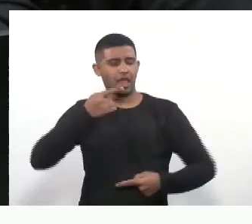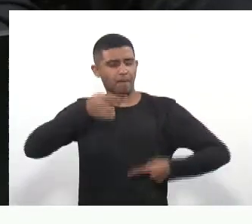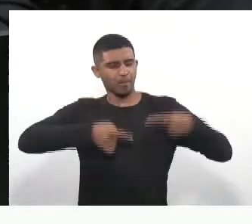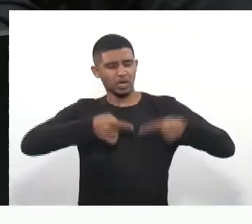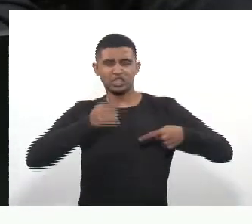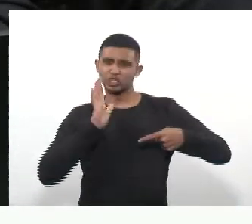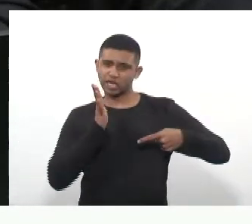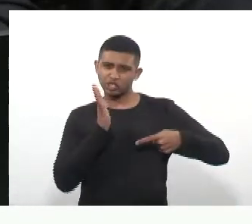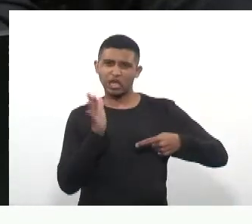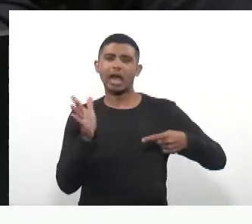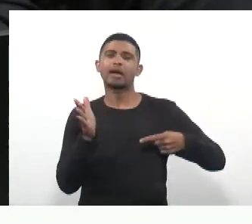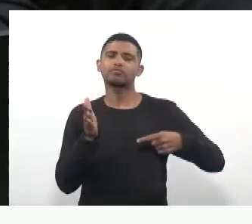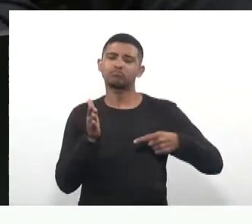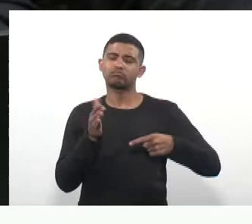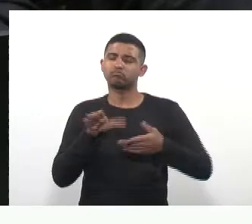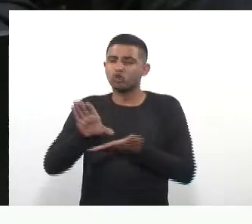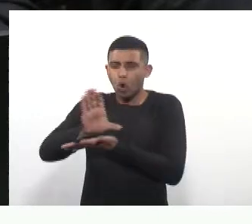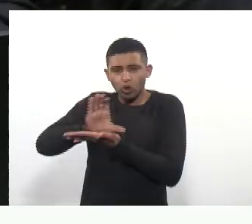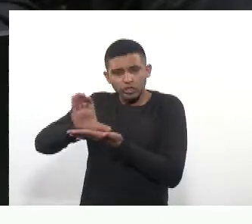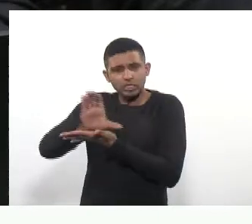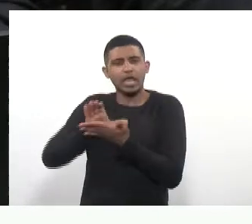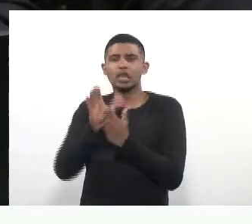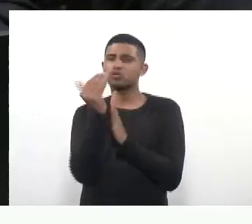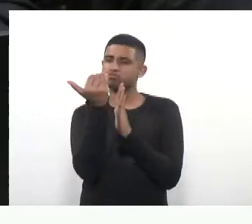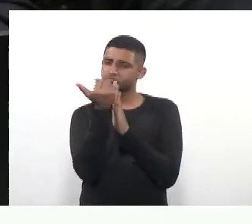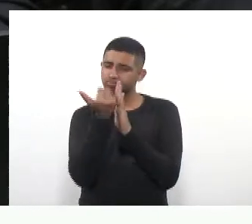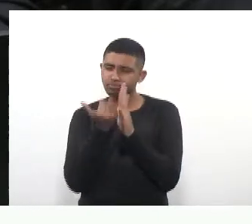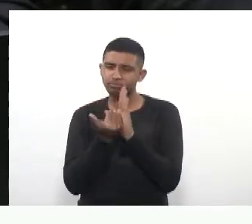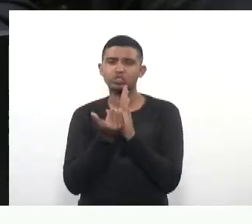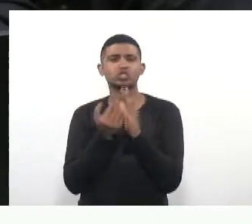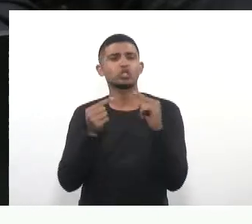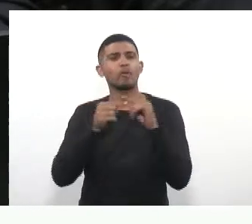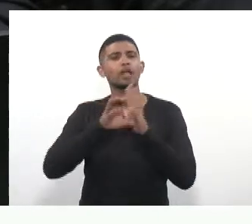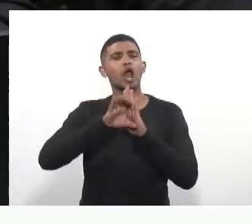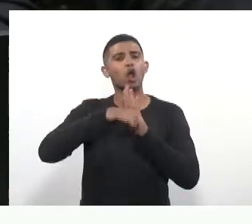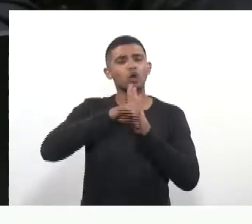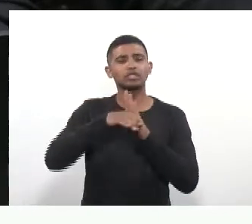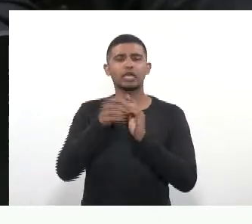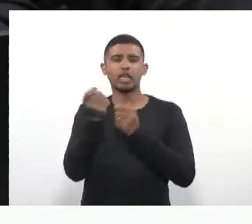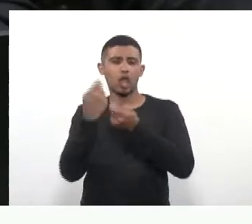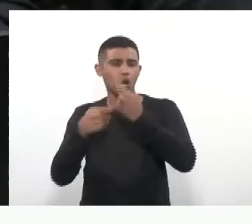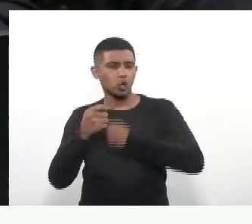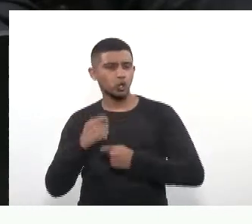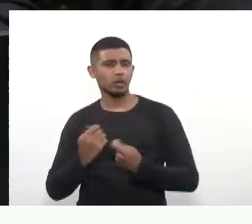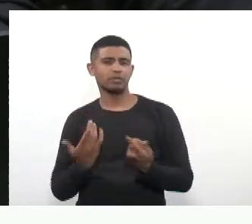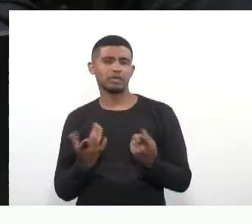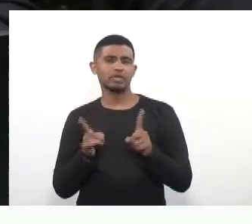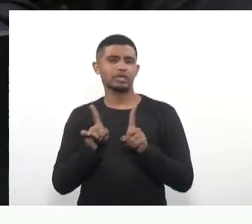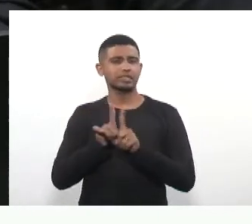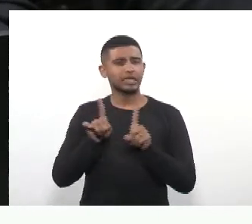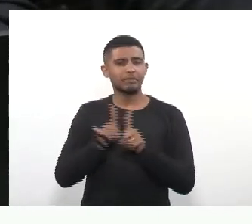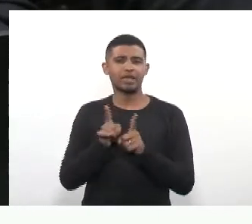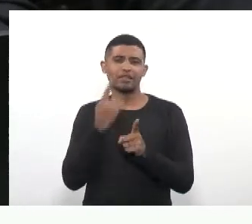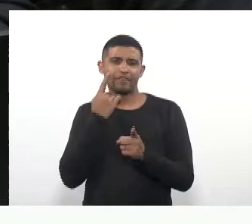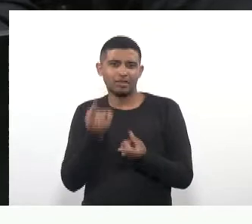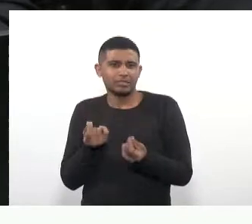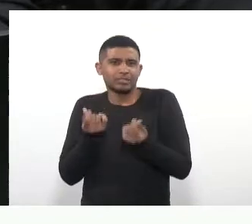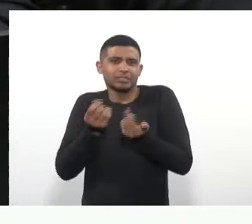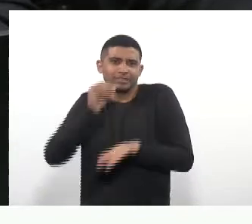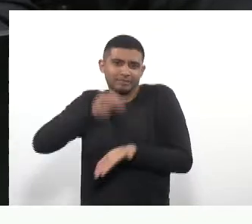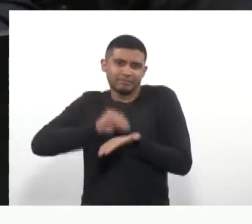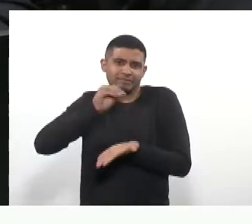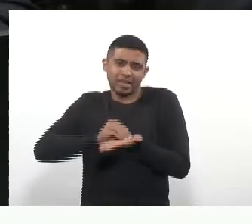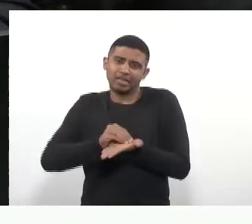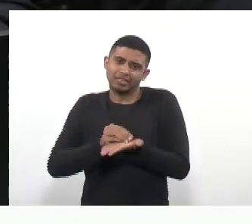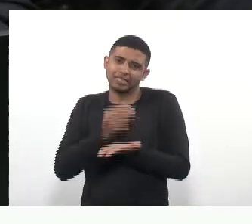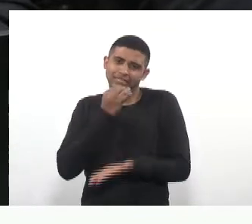com o próprio conceito da nossa civilização, que é um conceito de economia de recursos escassos, no caso a água, né?